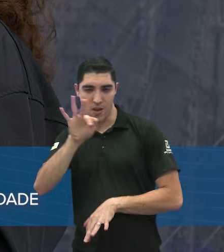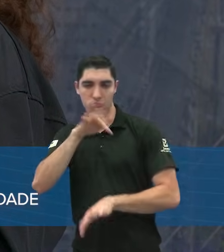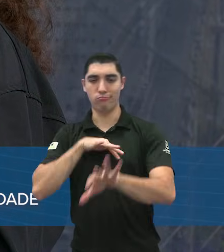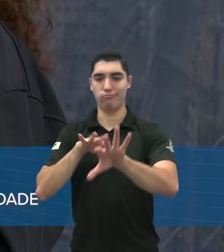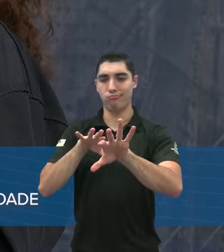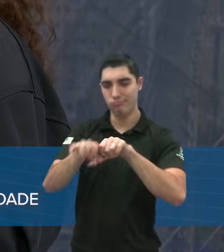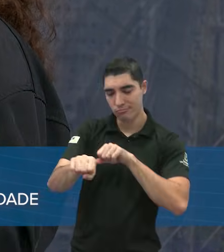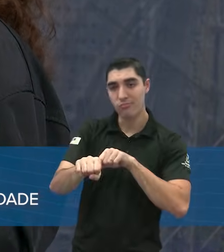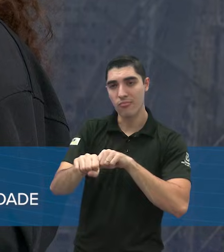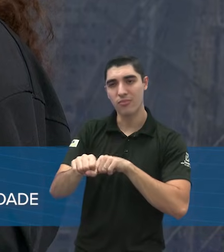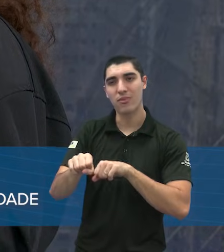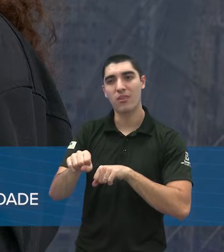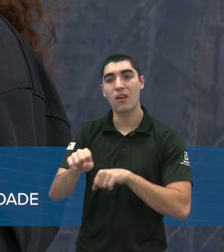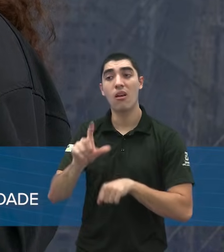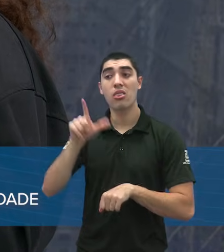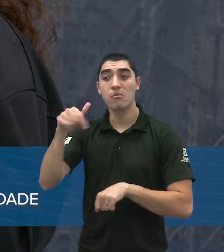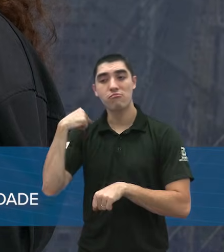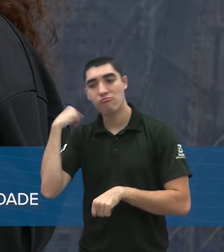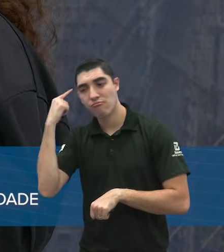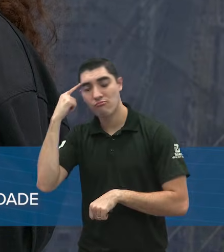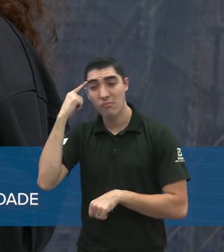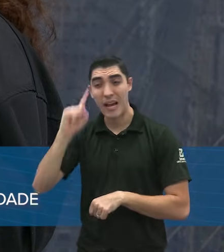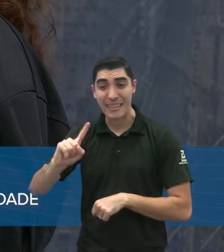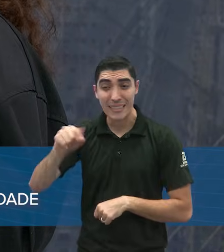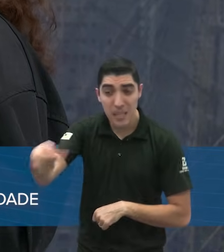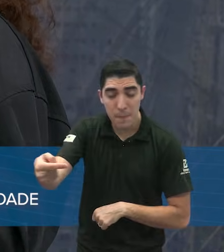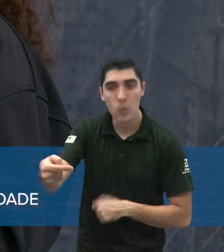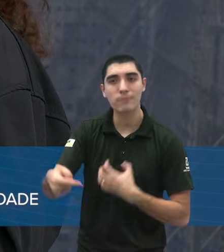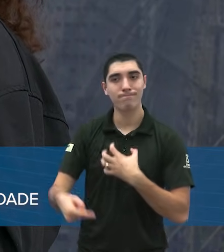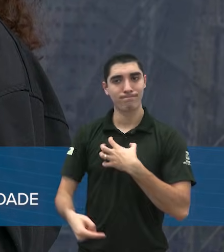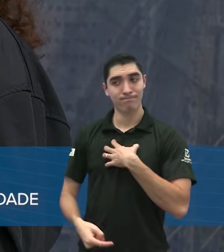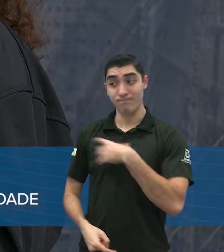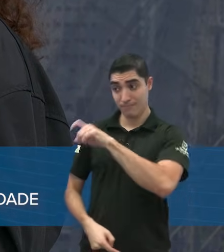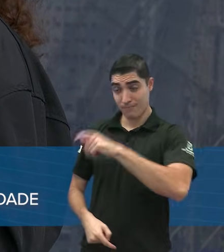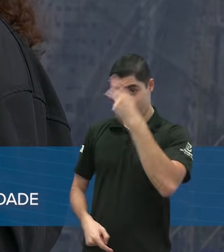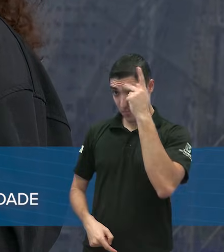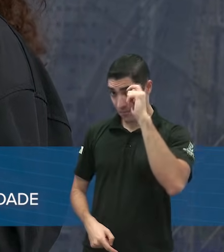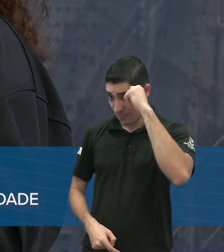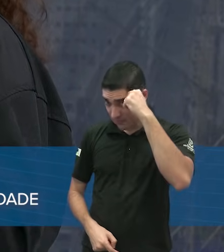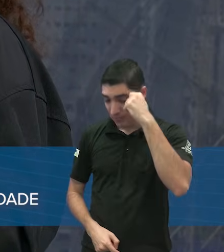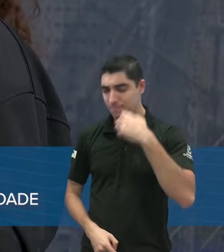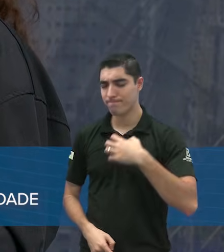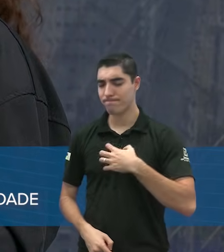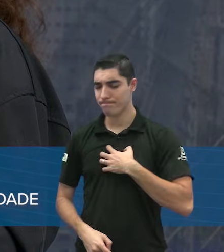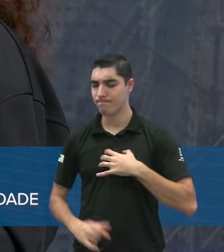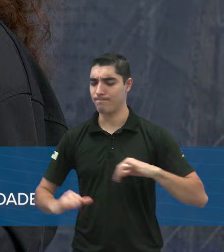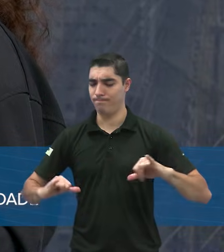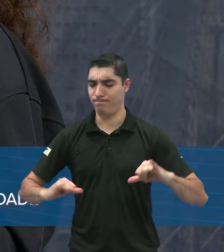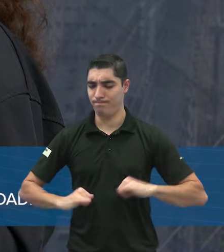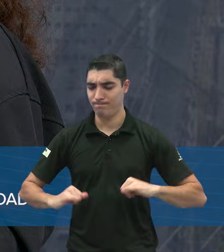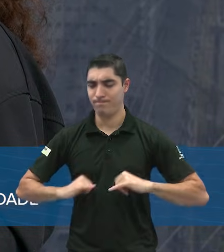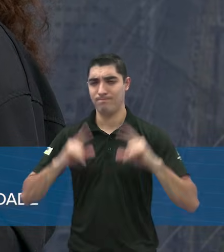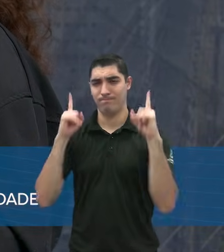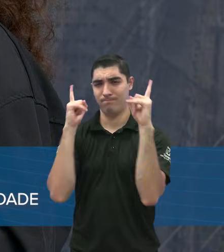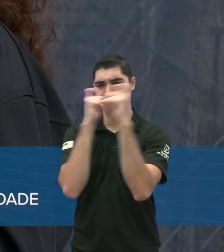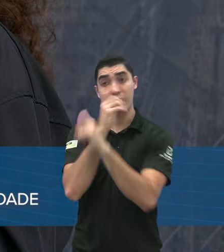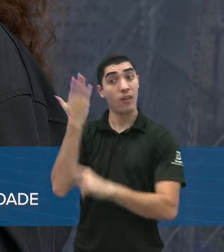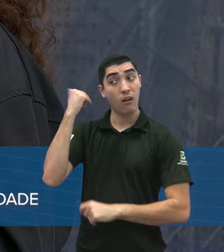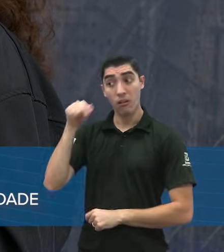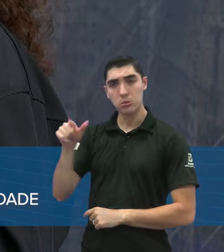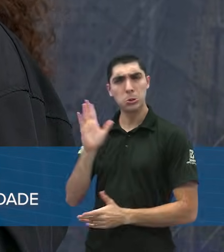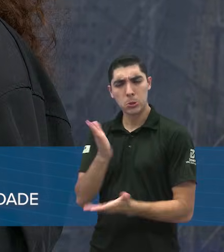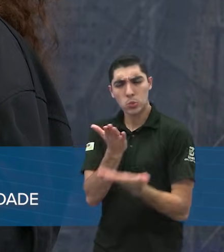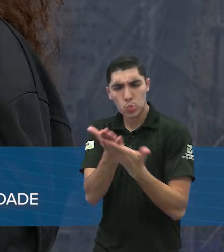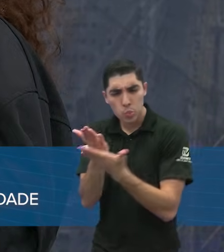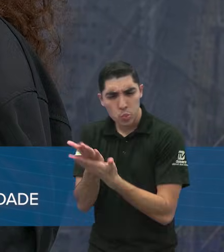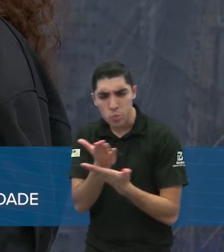das universidades, o pós, também, às vezes, é muito cruel com pessoas negras que estudaram, tiveram resultados, às vezes, muito